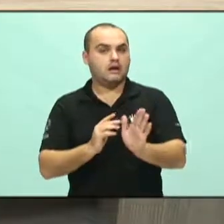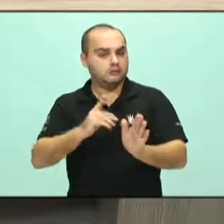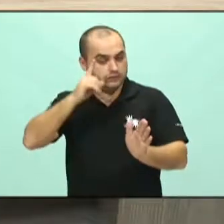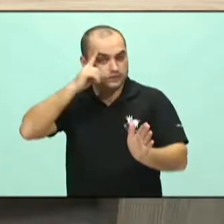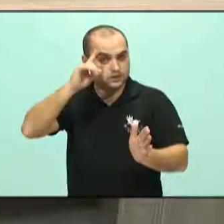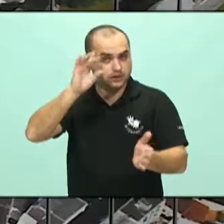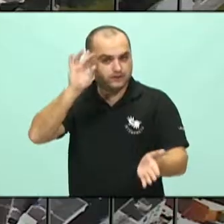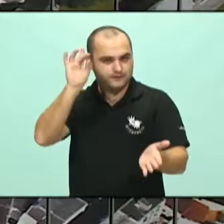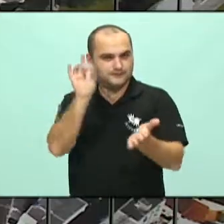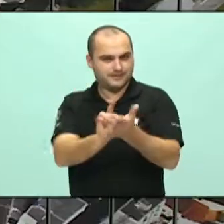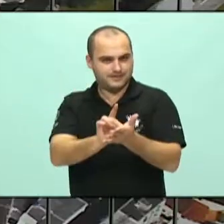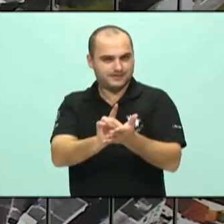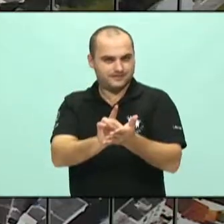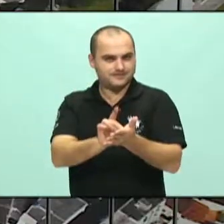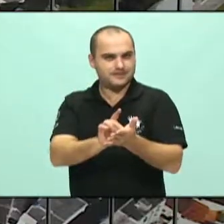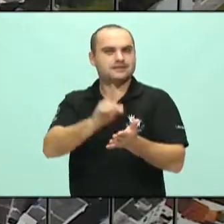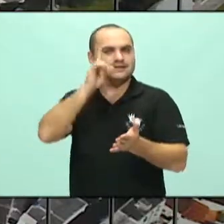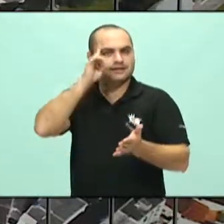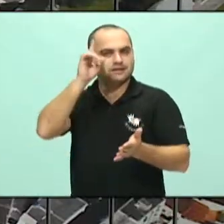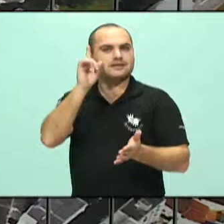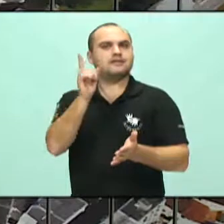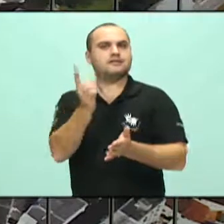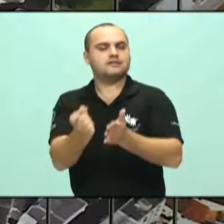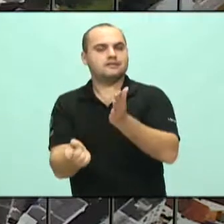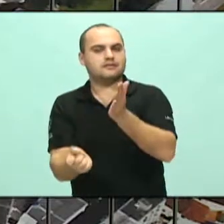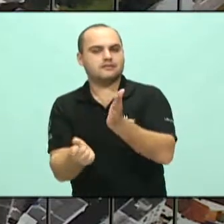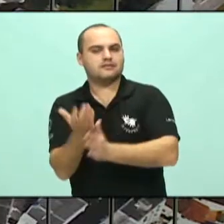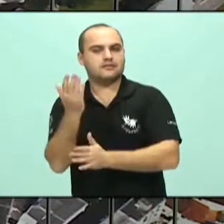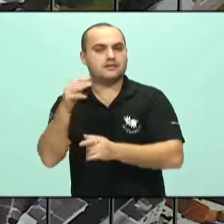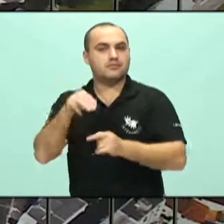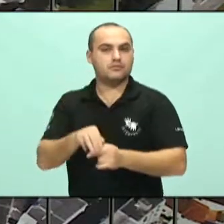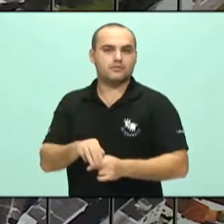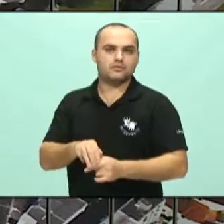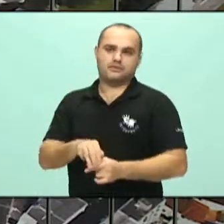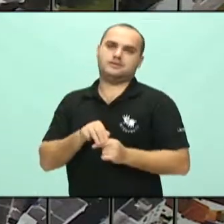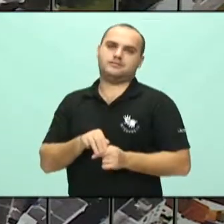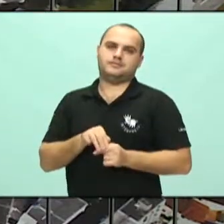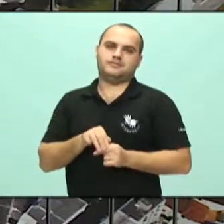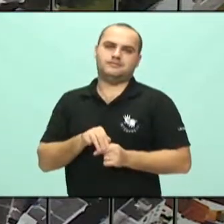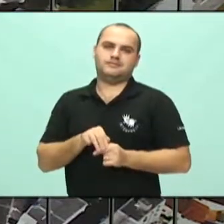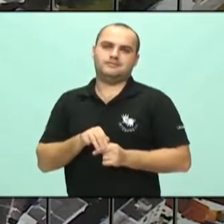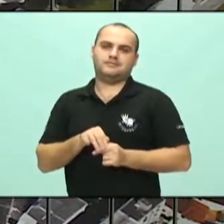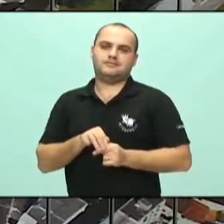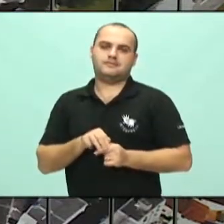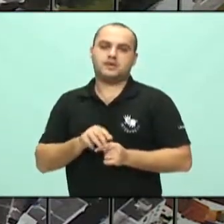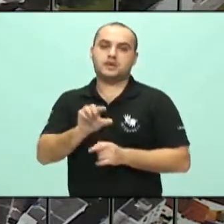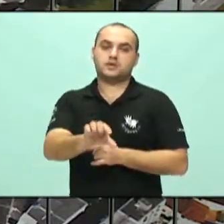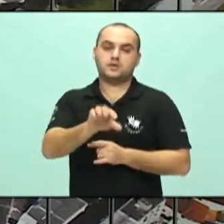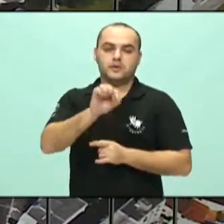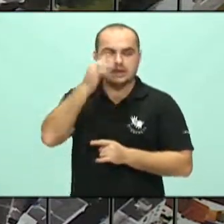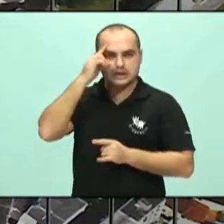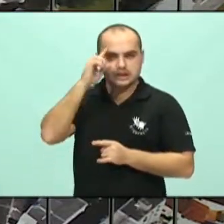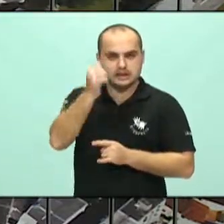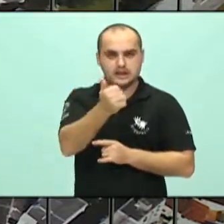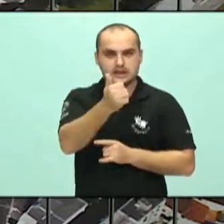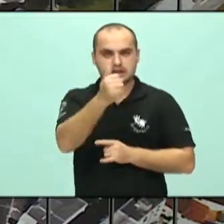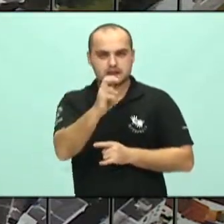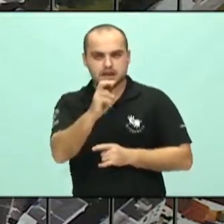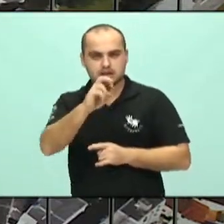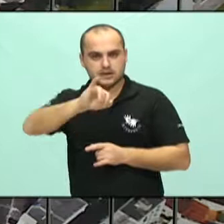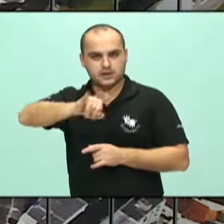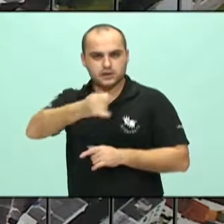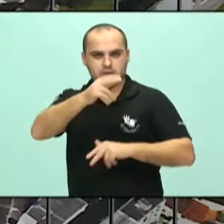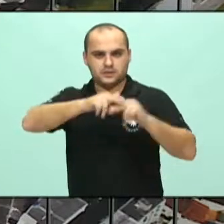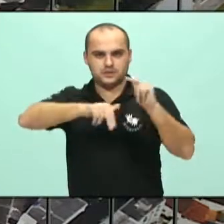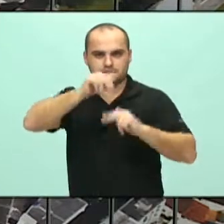certa, que é a data da instalação do município. E aí escolheram 15 de junho